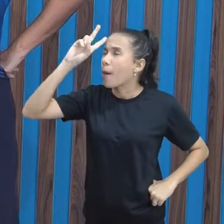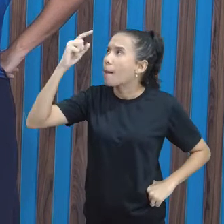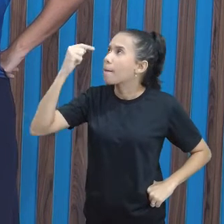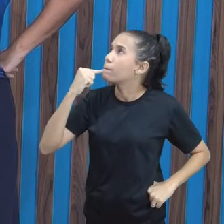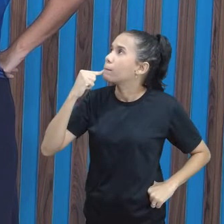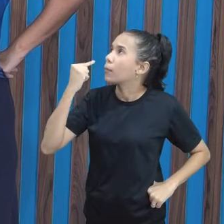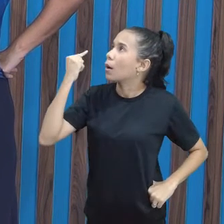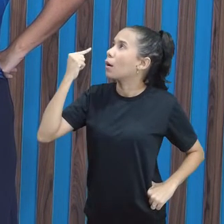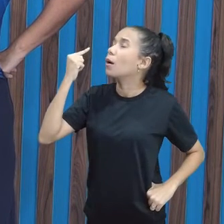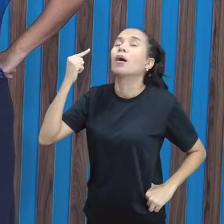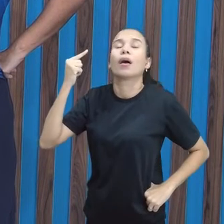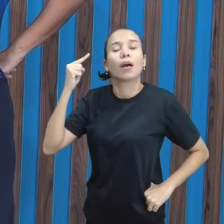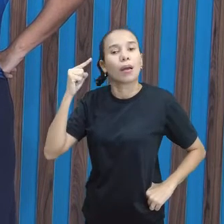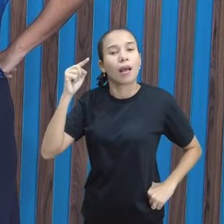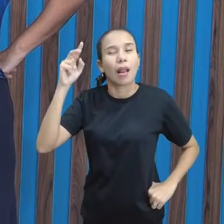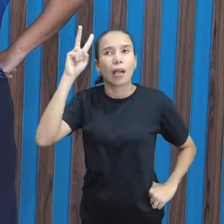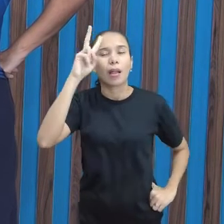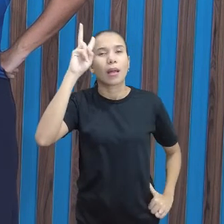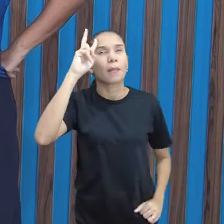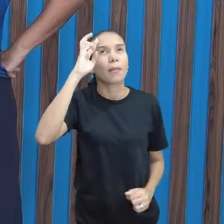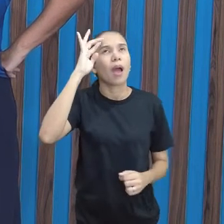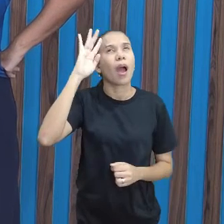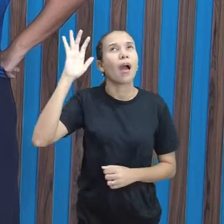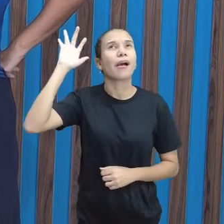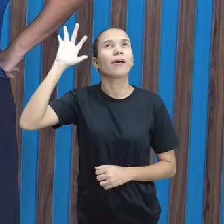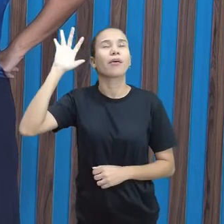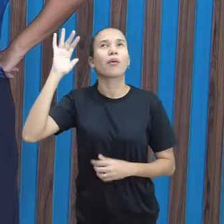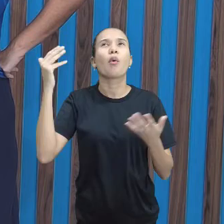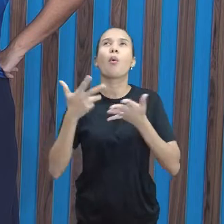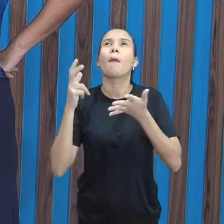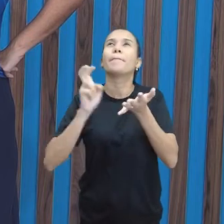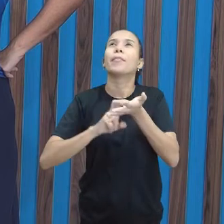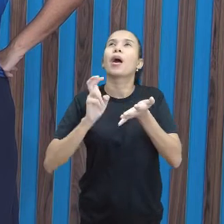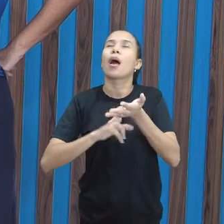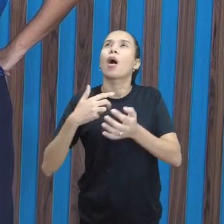recordar-se. De lembrar.